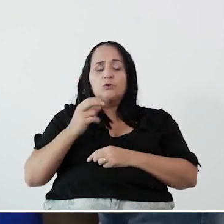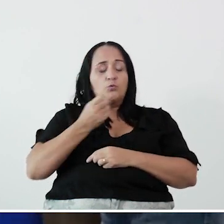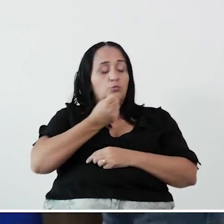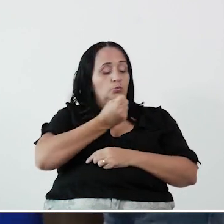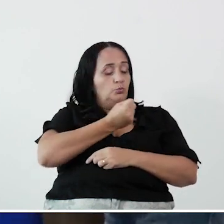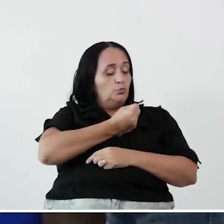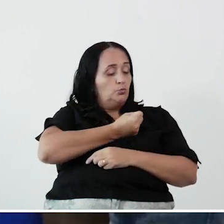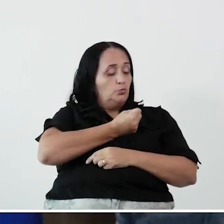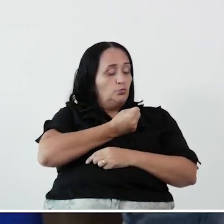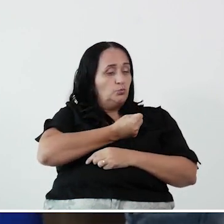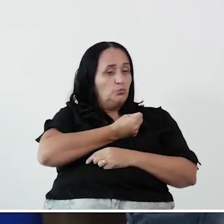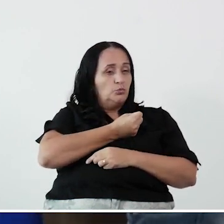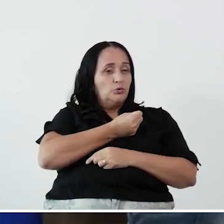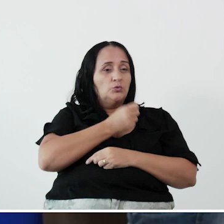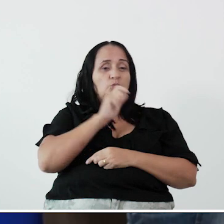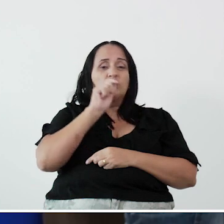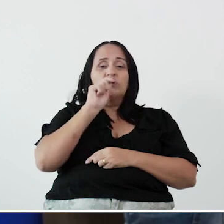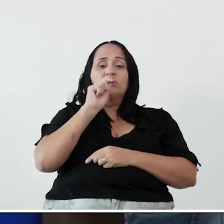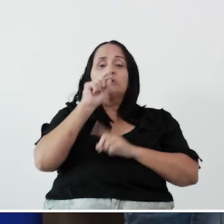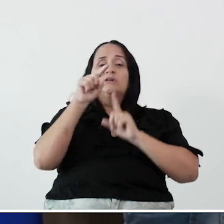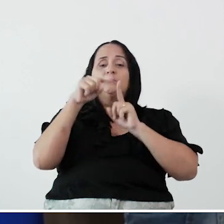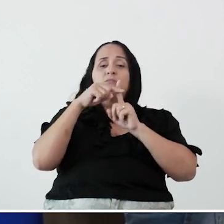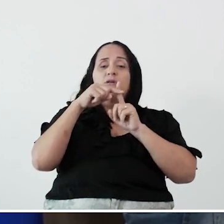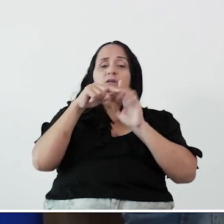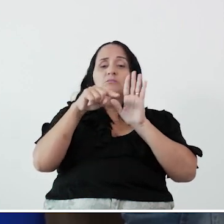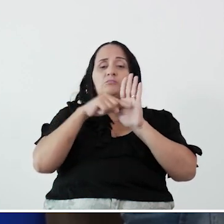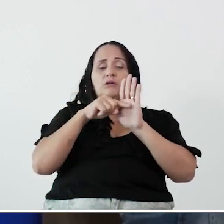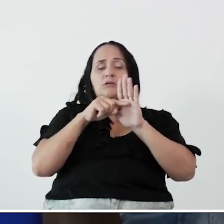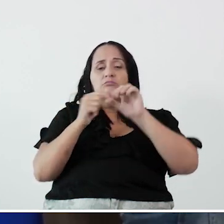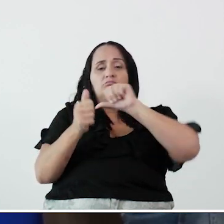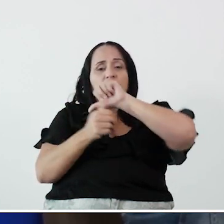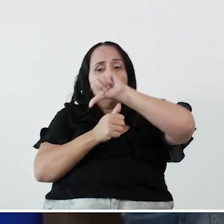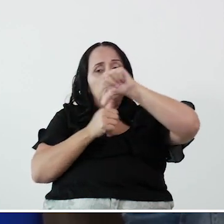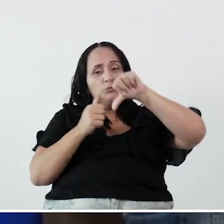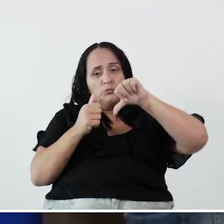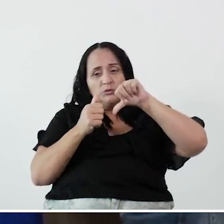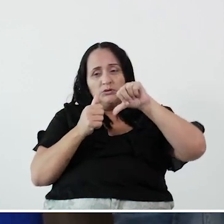com sinais contrários. O resultado da operação será